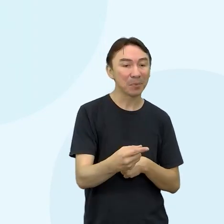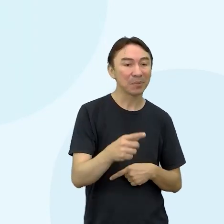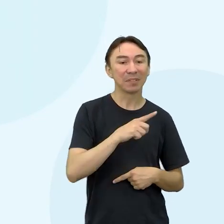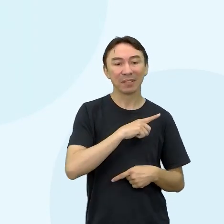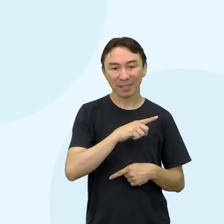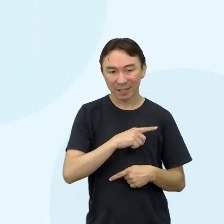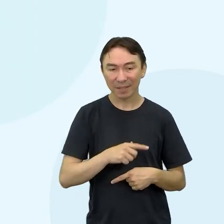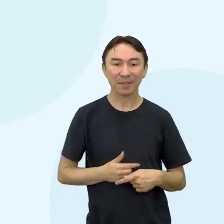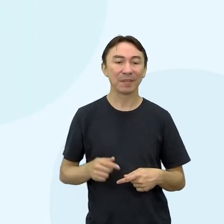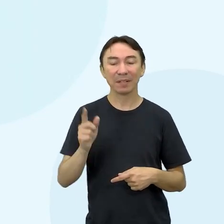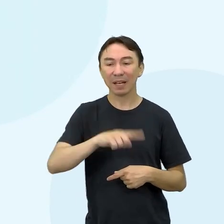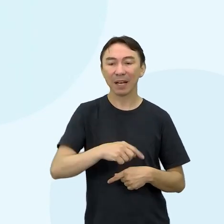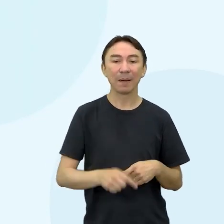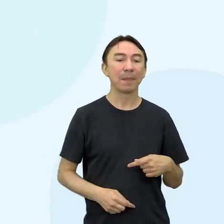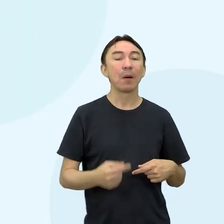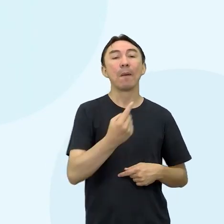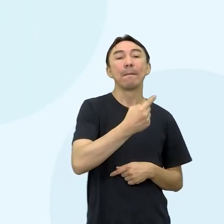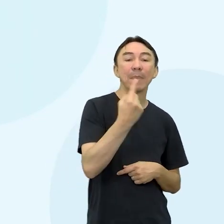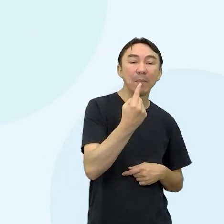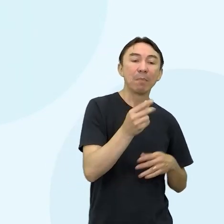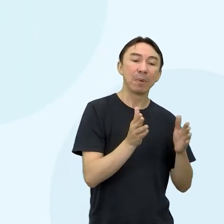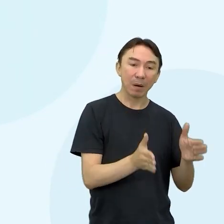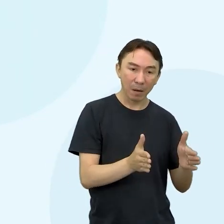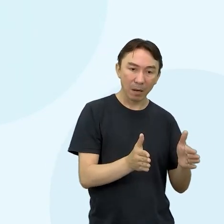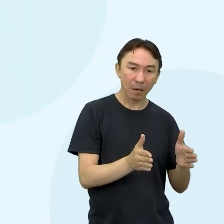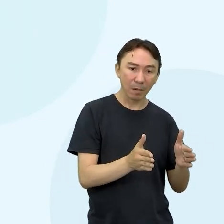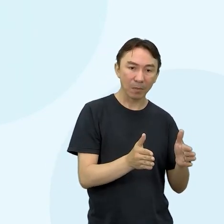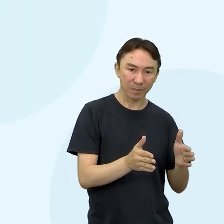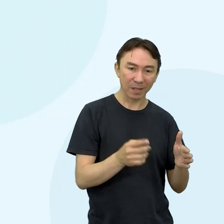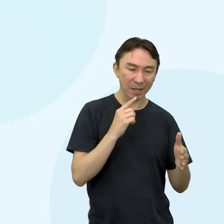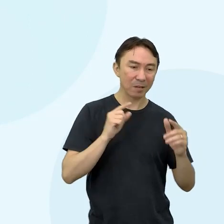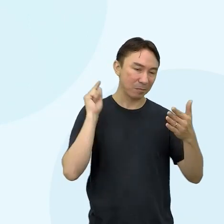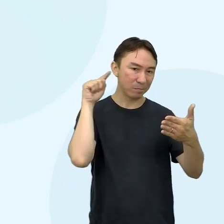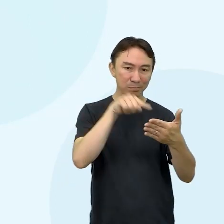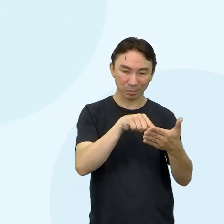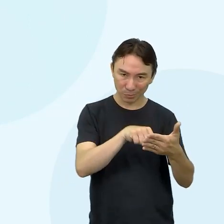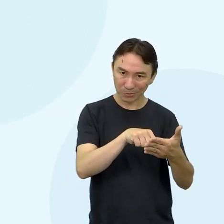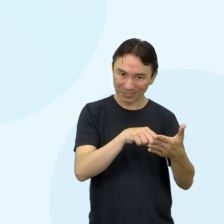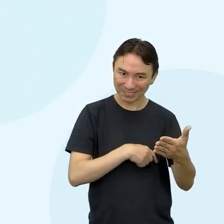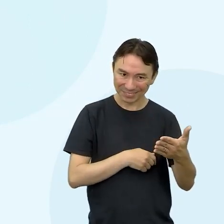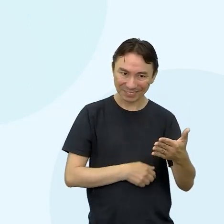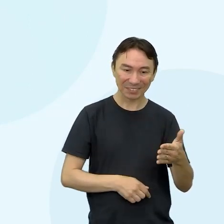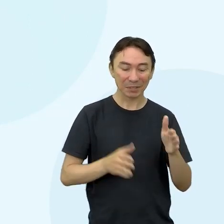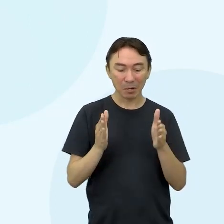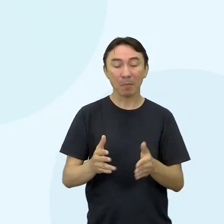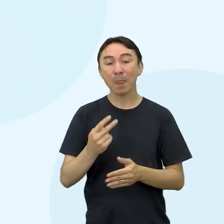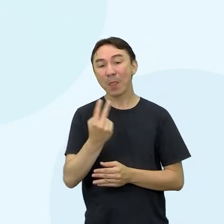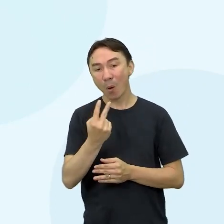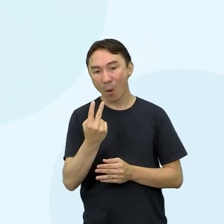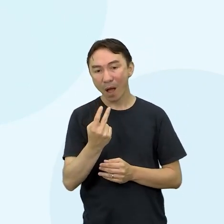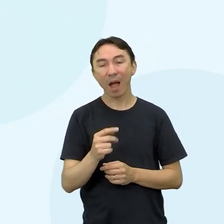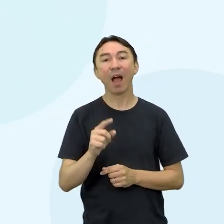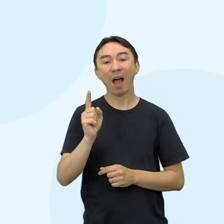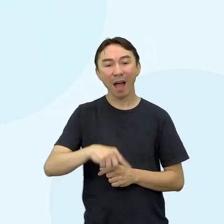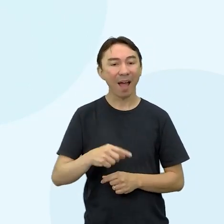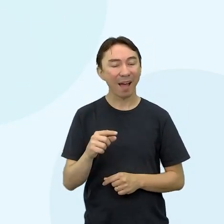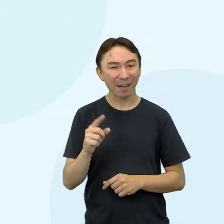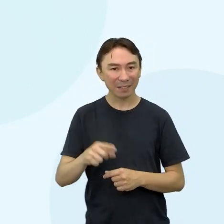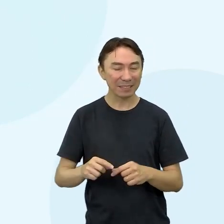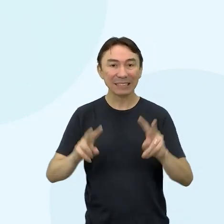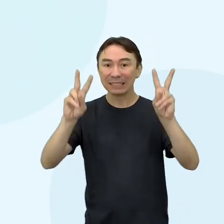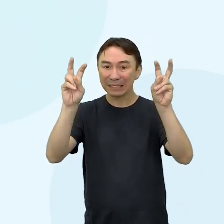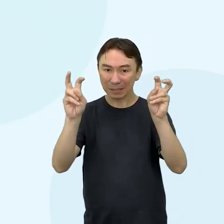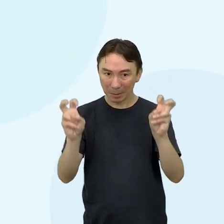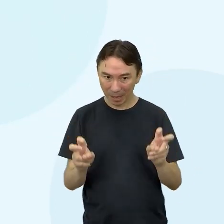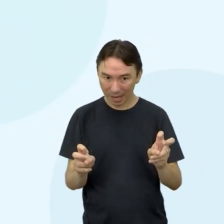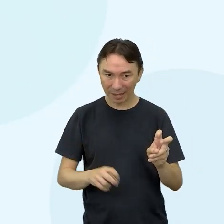etapas 1 do projeto, né, que a gente vai focar aí nos objetivos. Na etapa 2 do projeto, que a gente vai focar nas